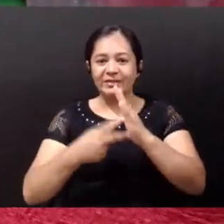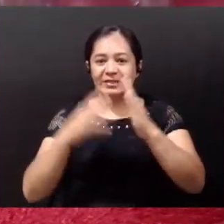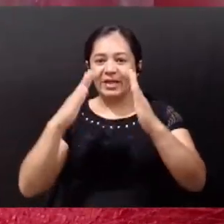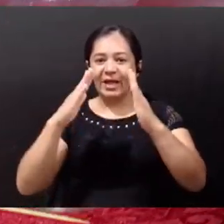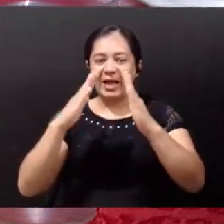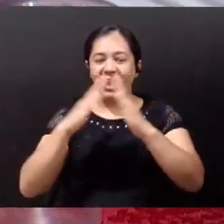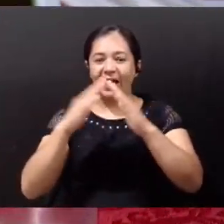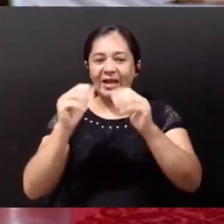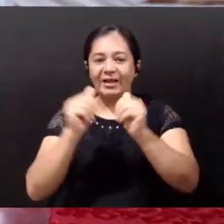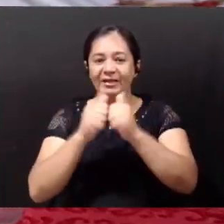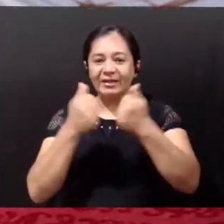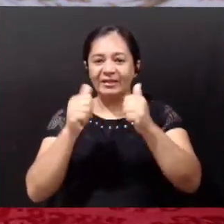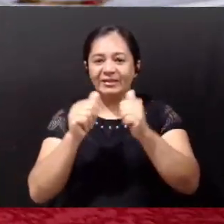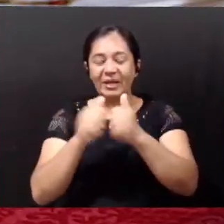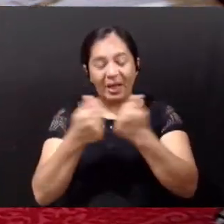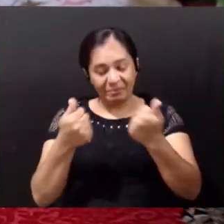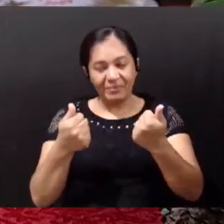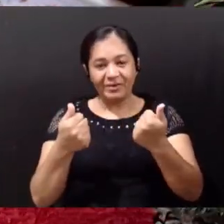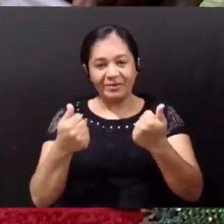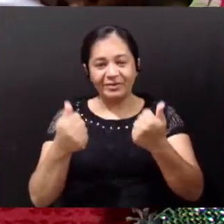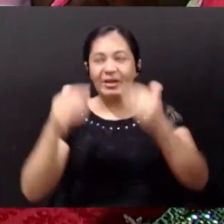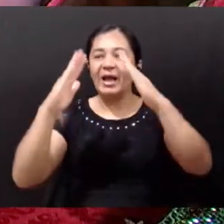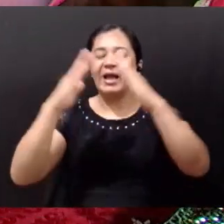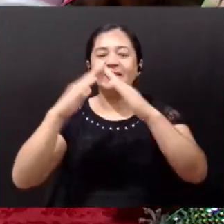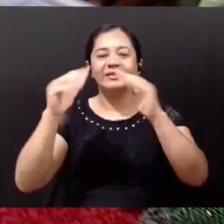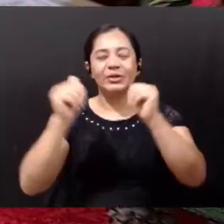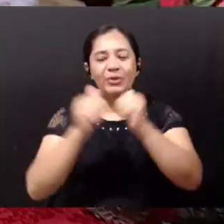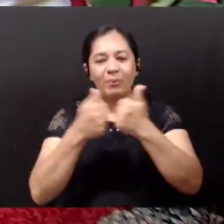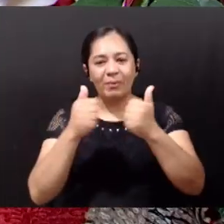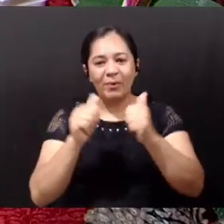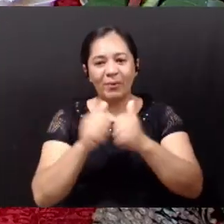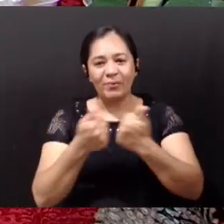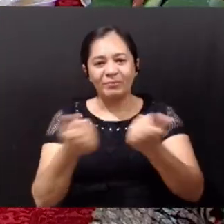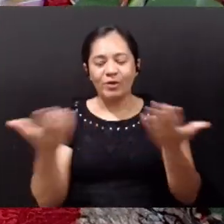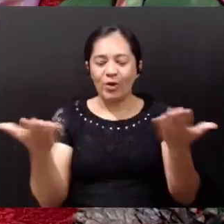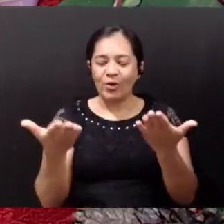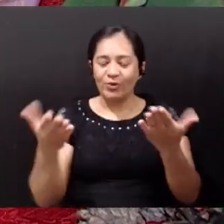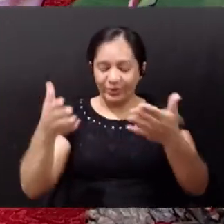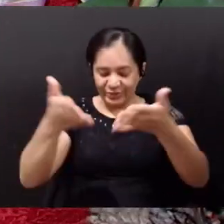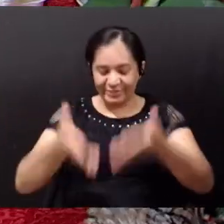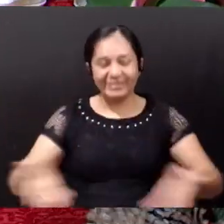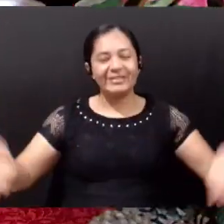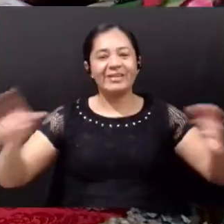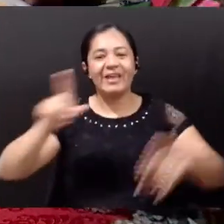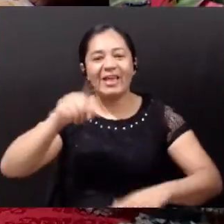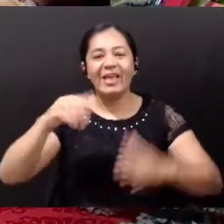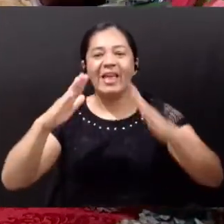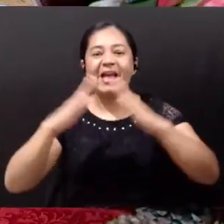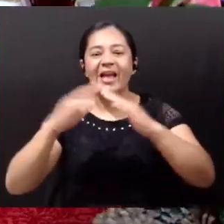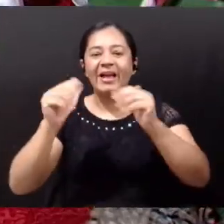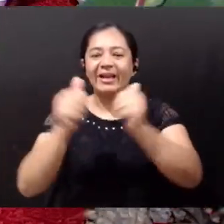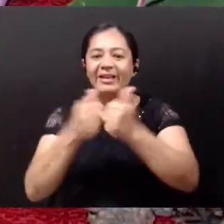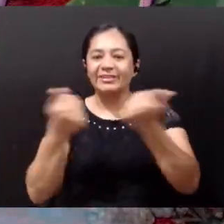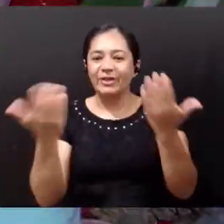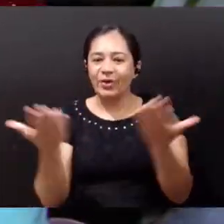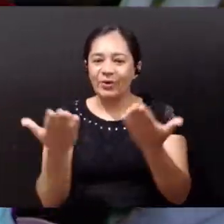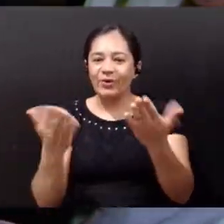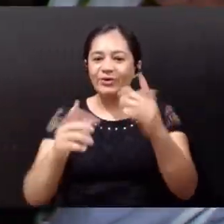Bet-Halem, casa do pão. Então hoje aqui é a casa do pão, hoje aqui é Belém. Um lugar